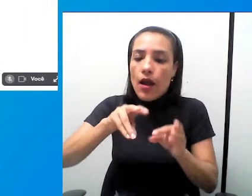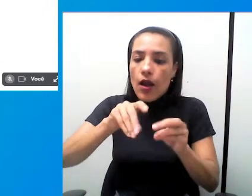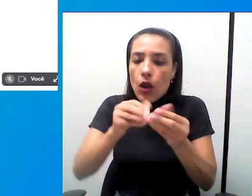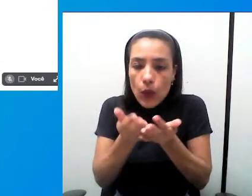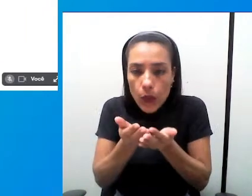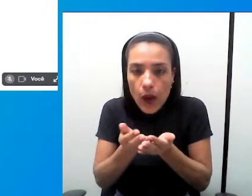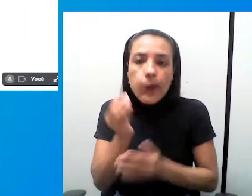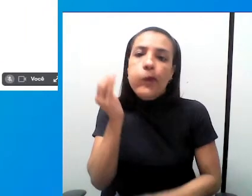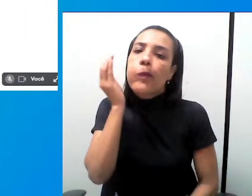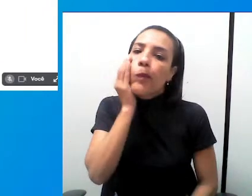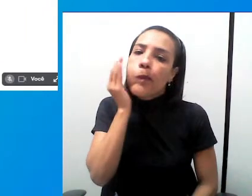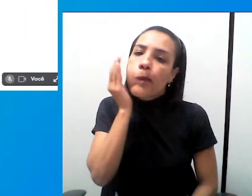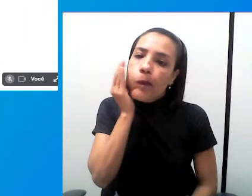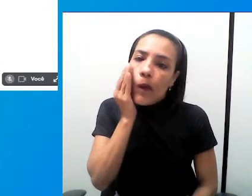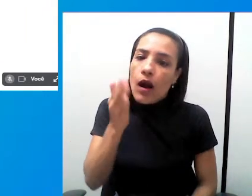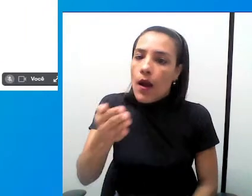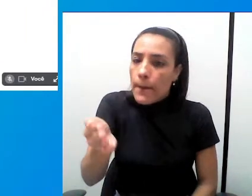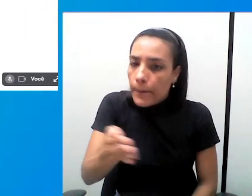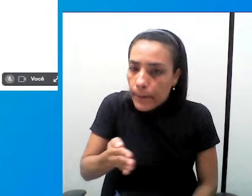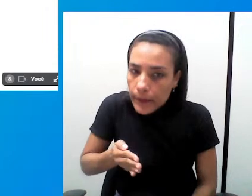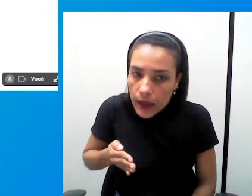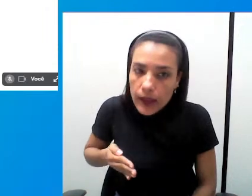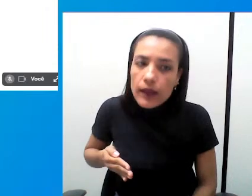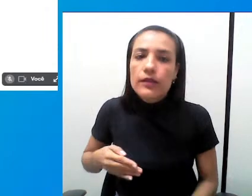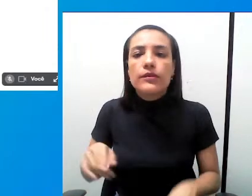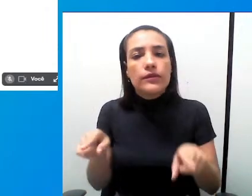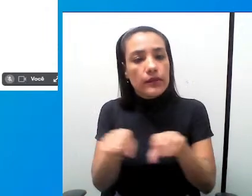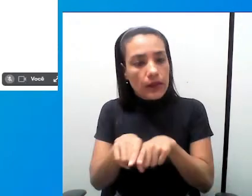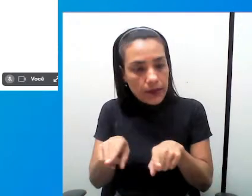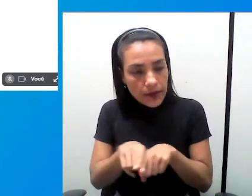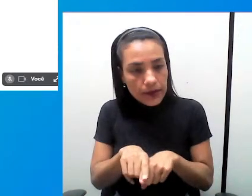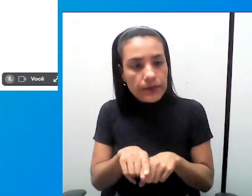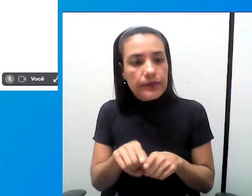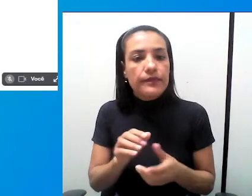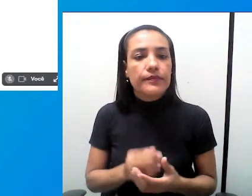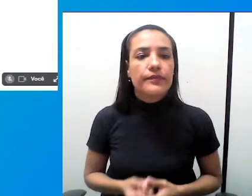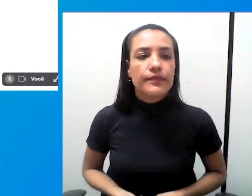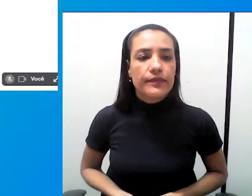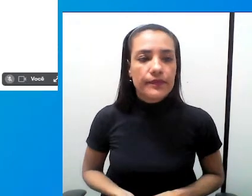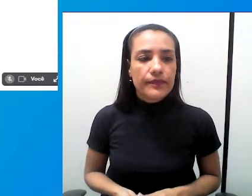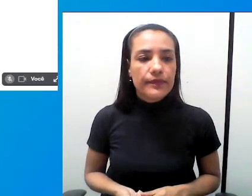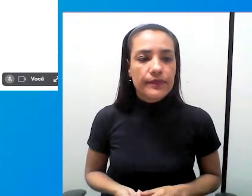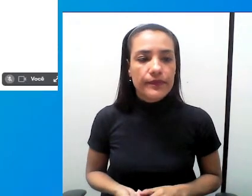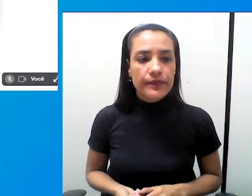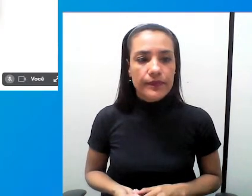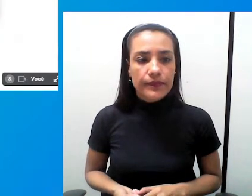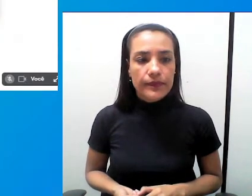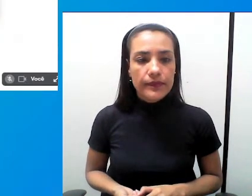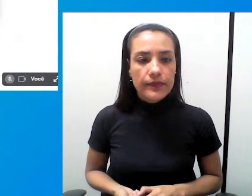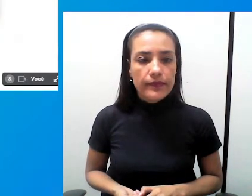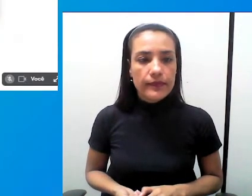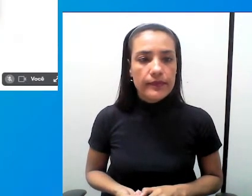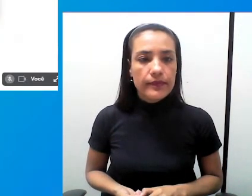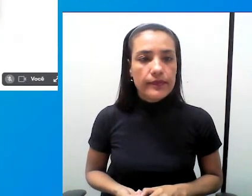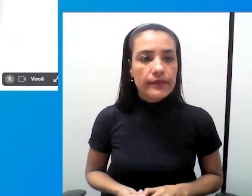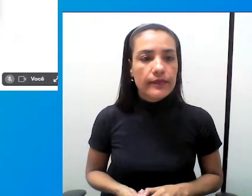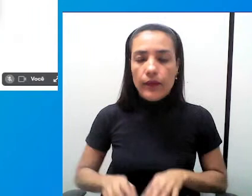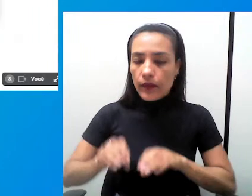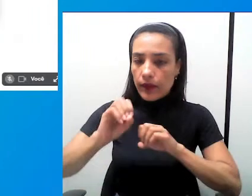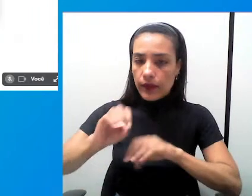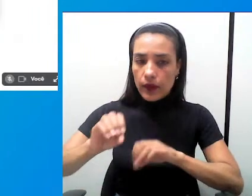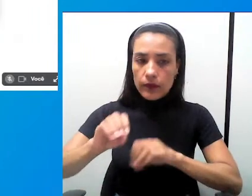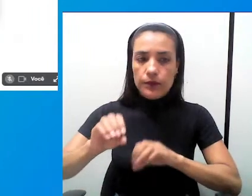açaí, o peixe, que é a questão do peixe, né? Do pescado, então faz parte. A